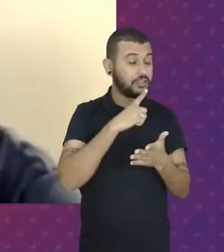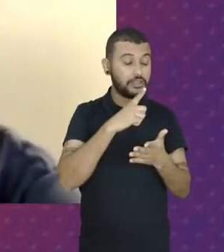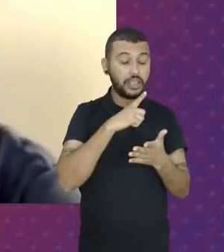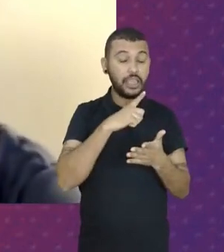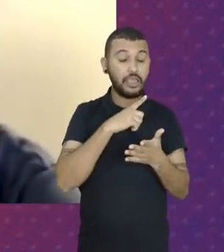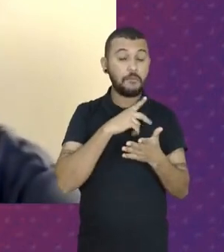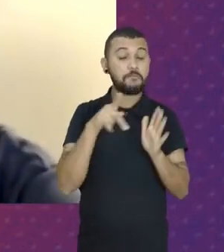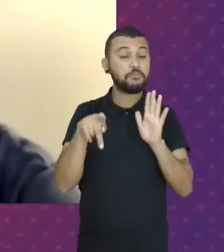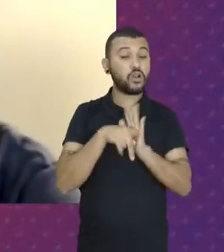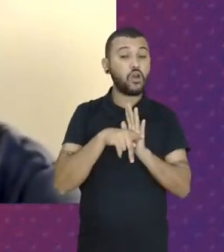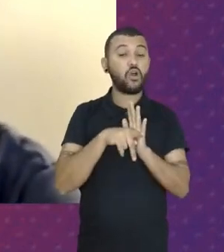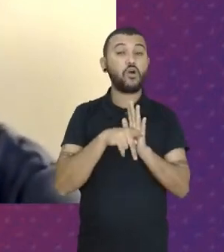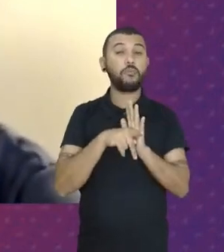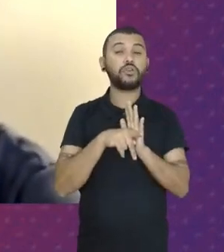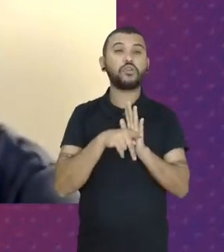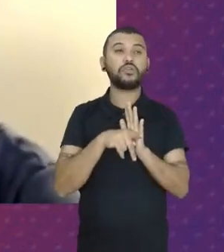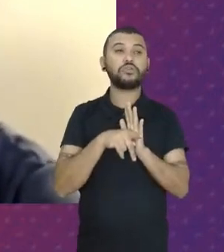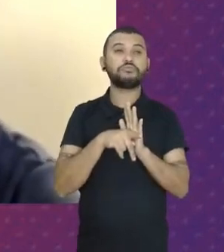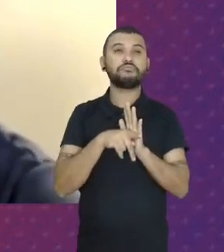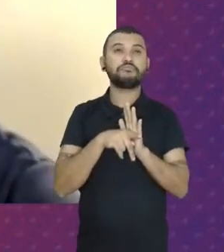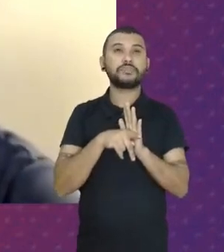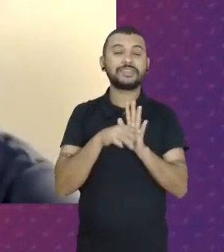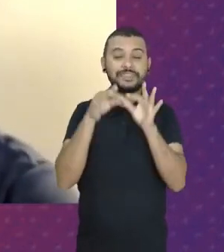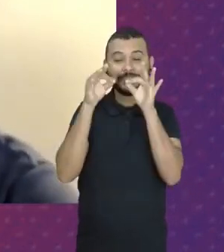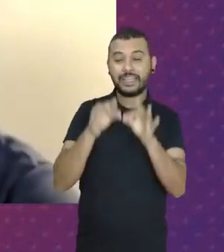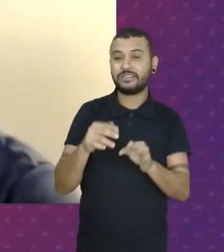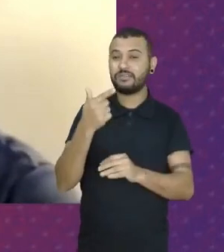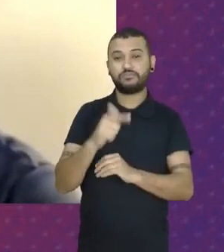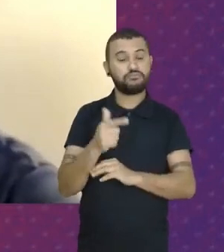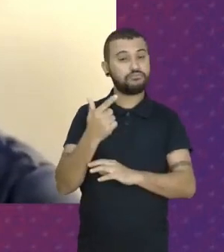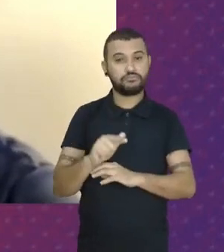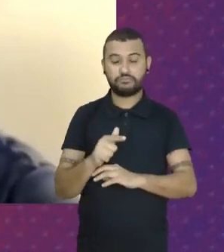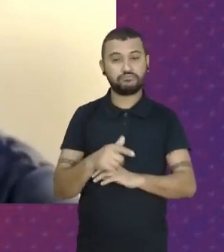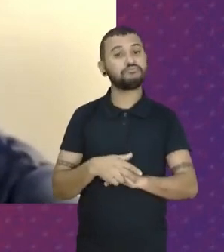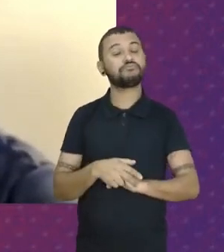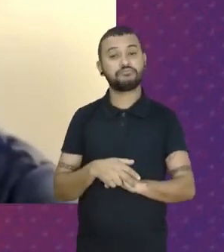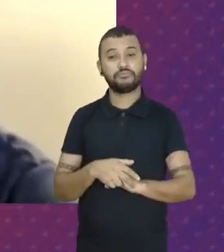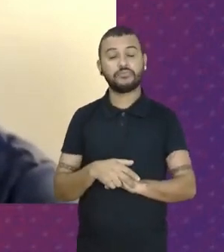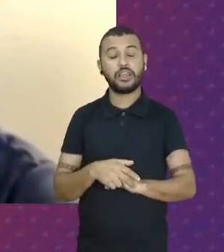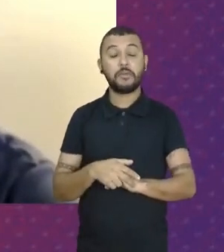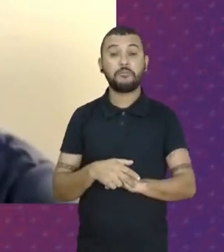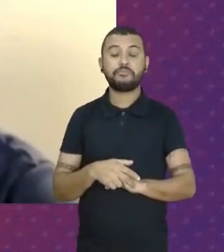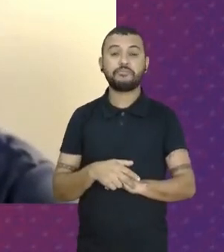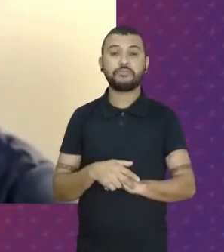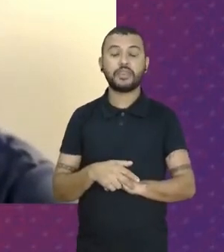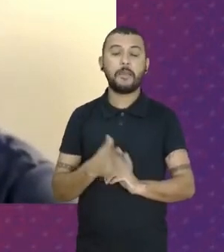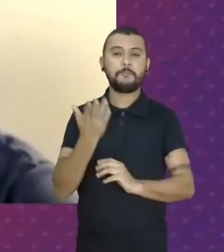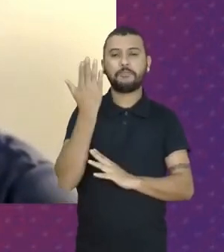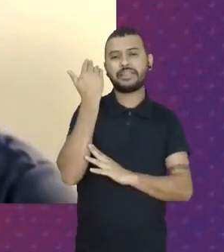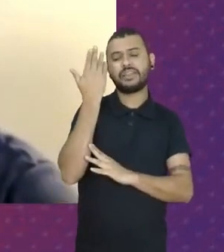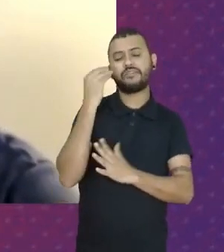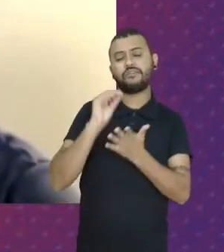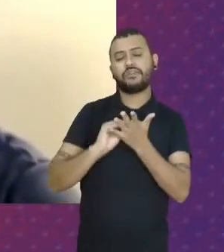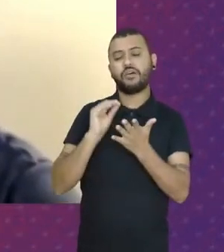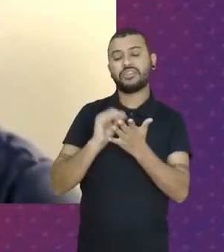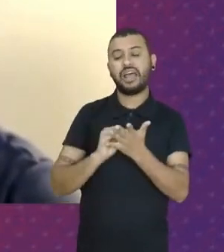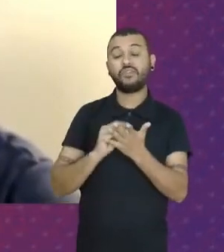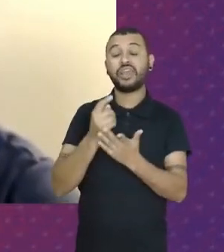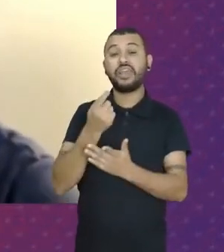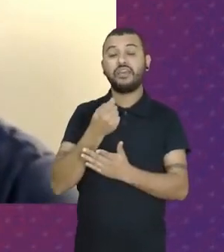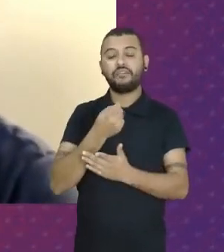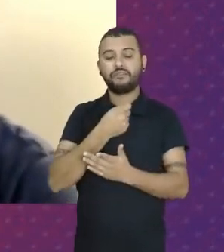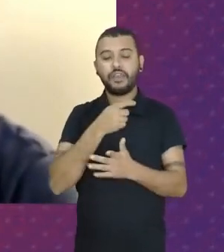enunciado, não era necessariamente efetivado por conta da ausência de